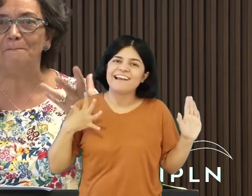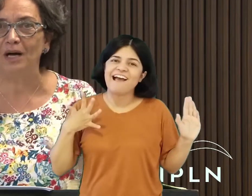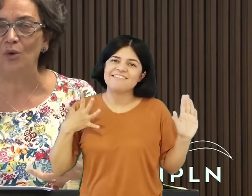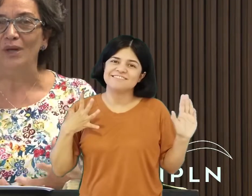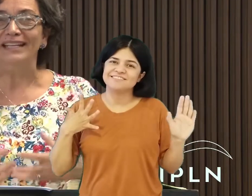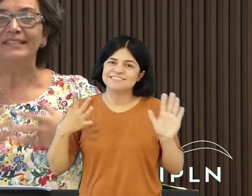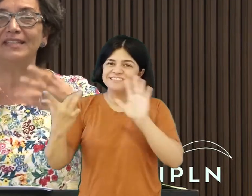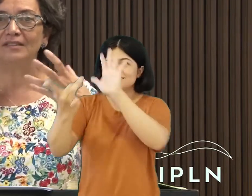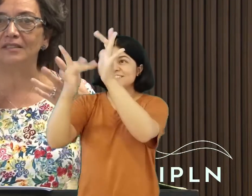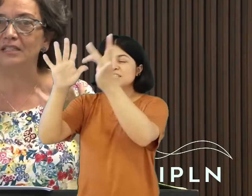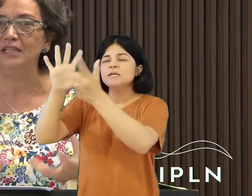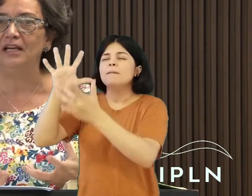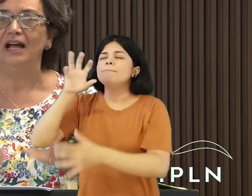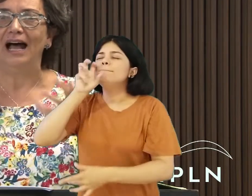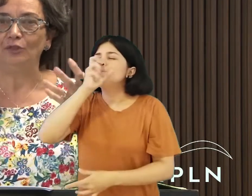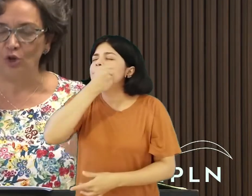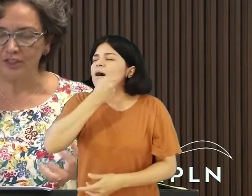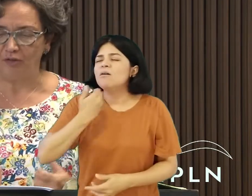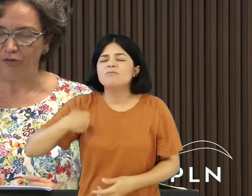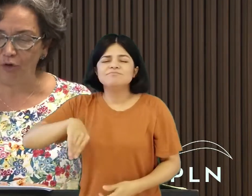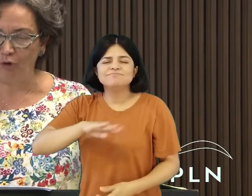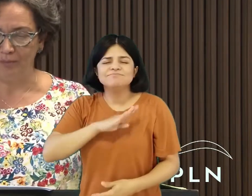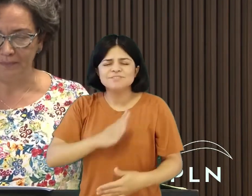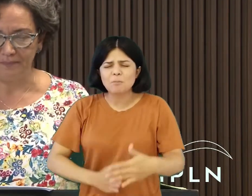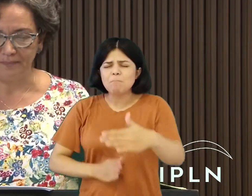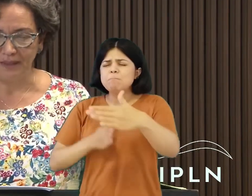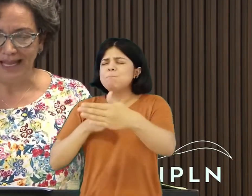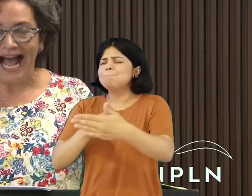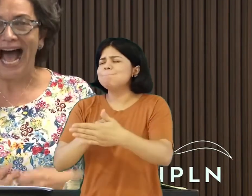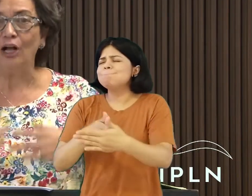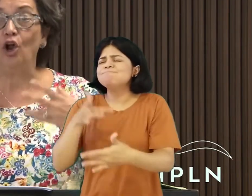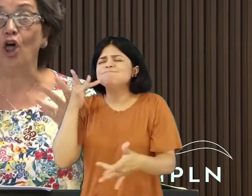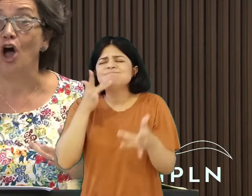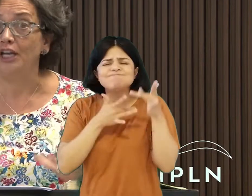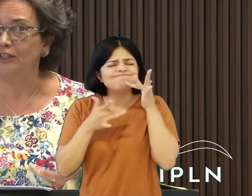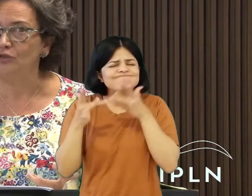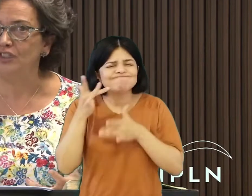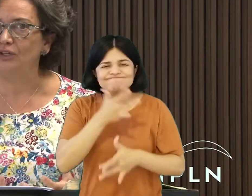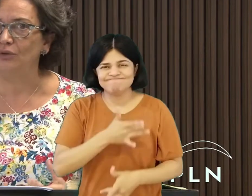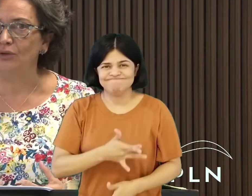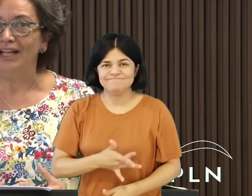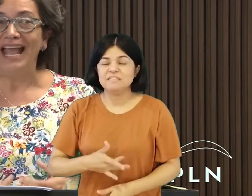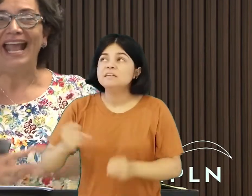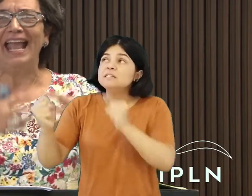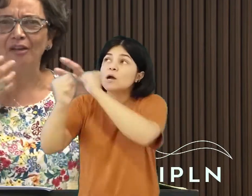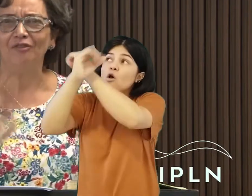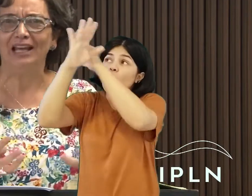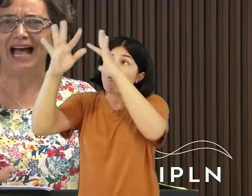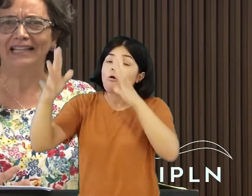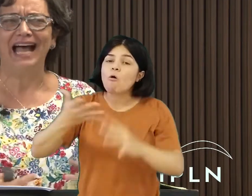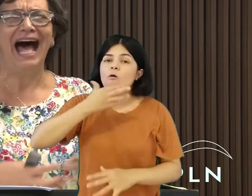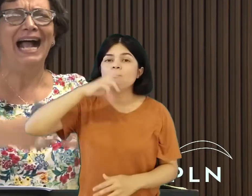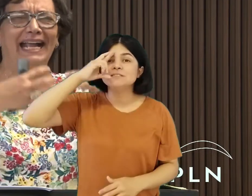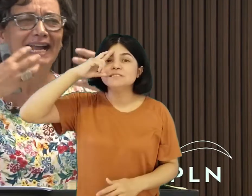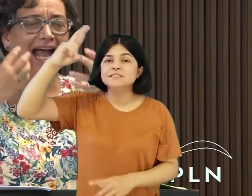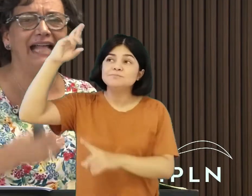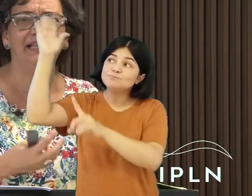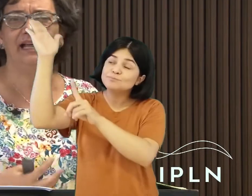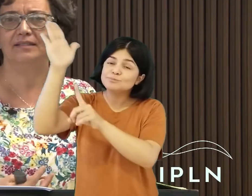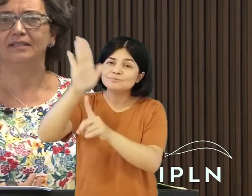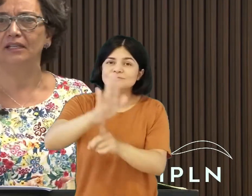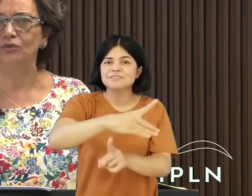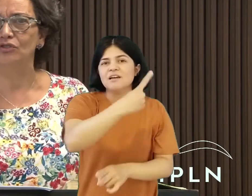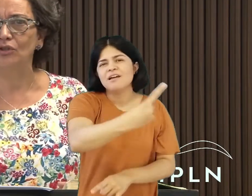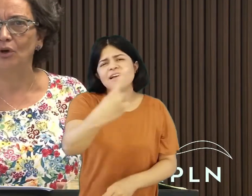é o pão que sacia a nossa fome. A glória do Senhor é revelada a